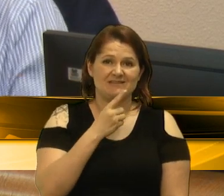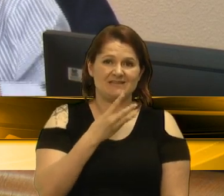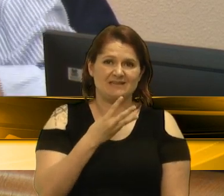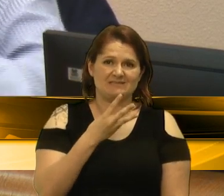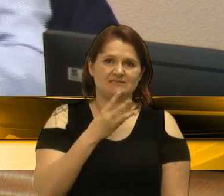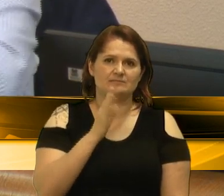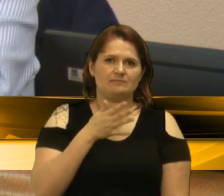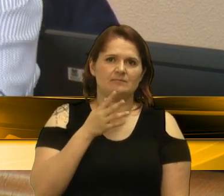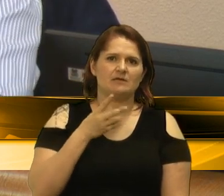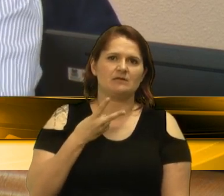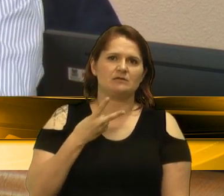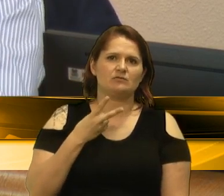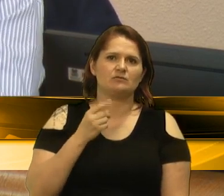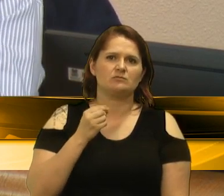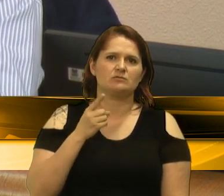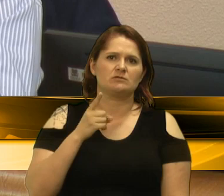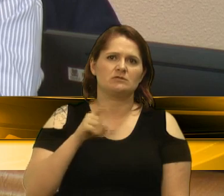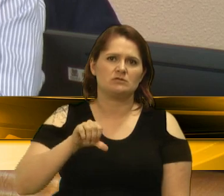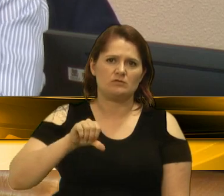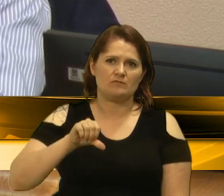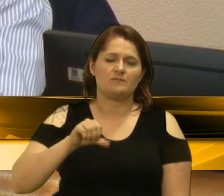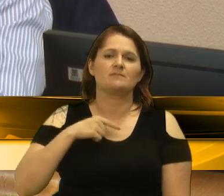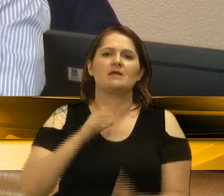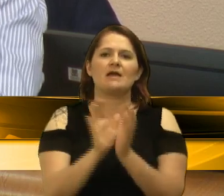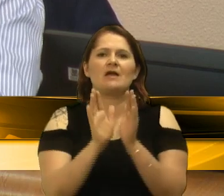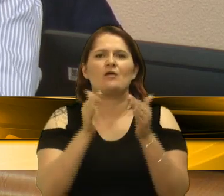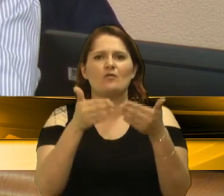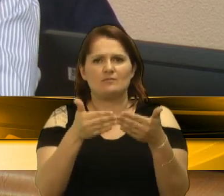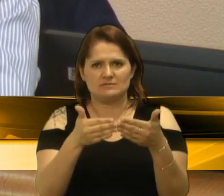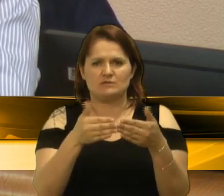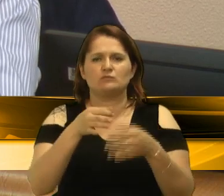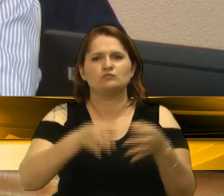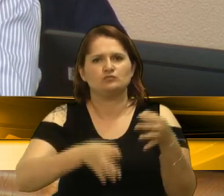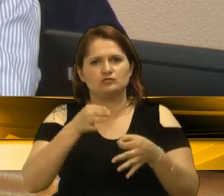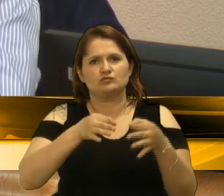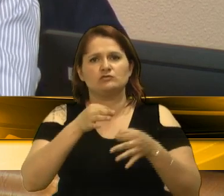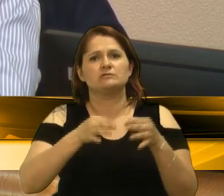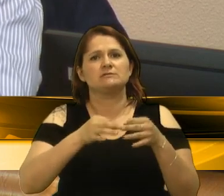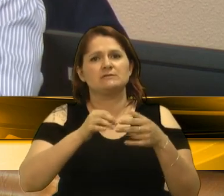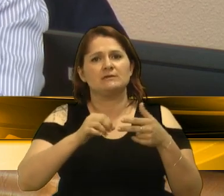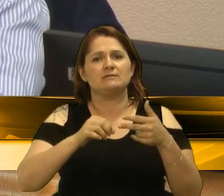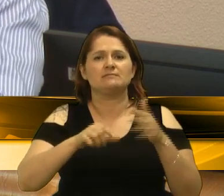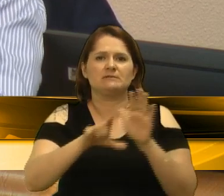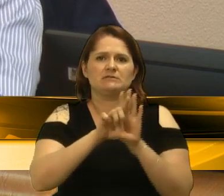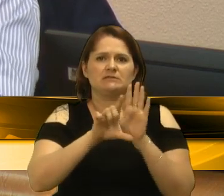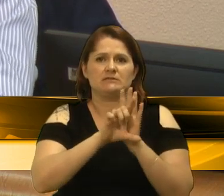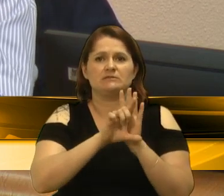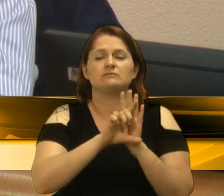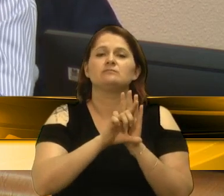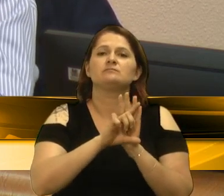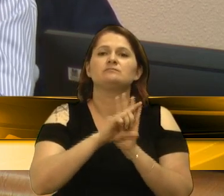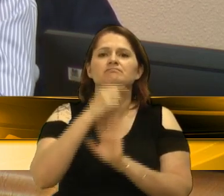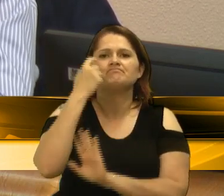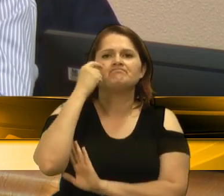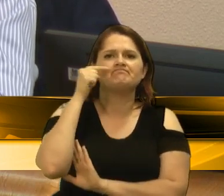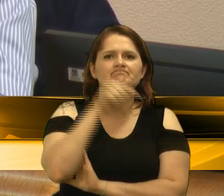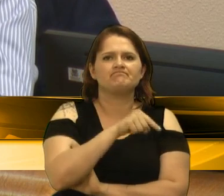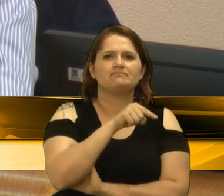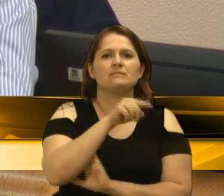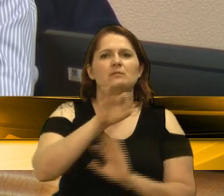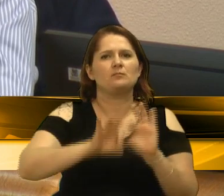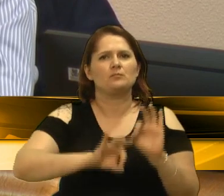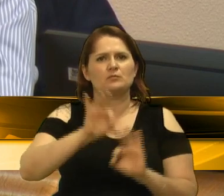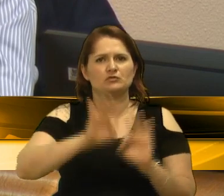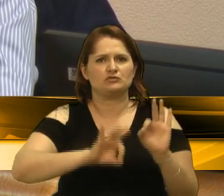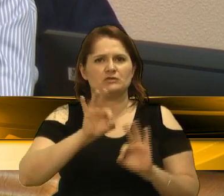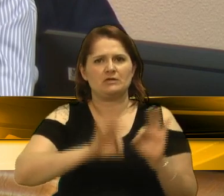vereadores e senhores vereadores, a Comissão de Constituição, Justiça e Legislação, observadas disposições regimentais, requer o apensamento do